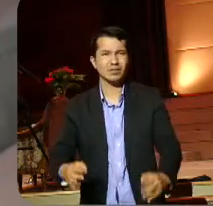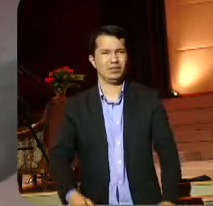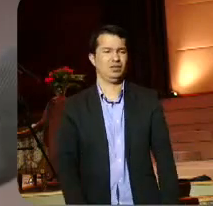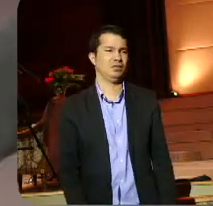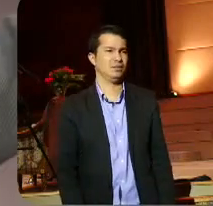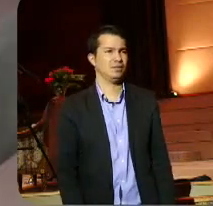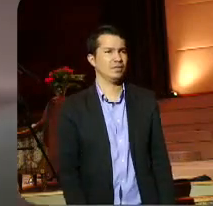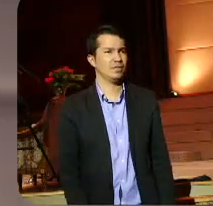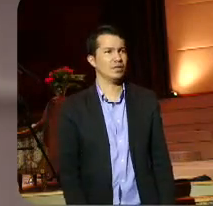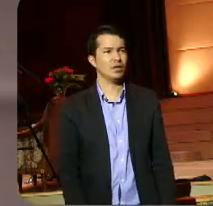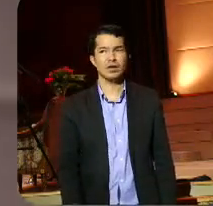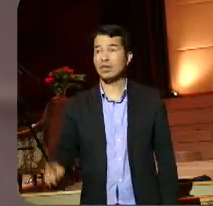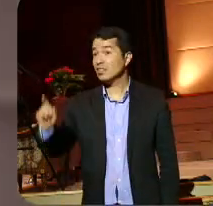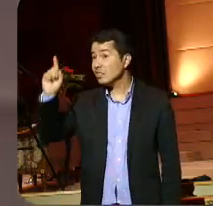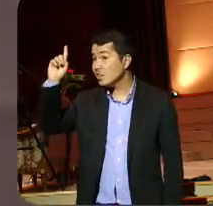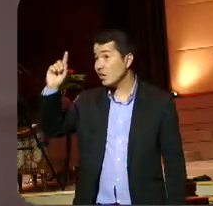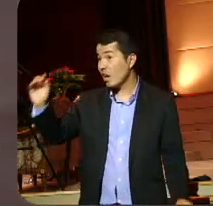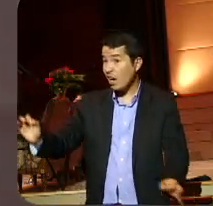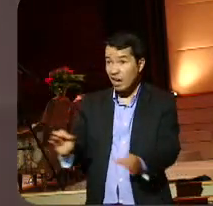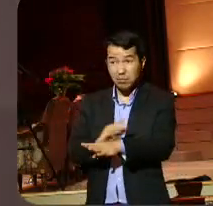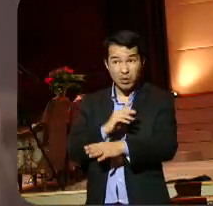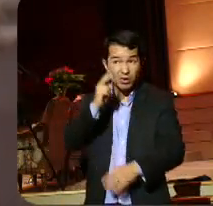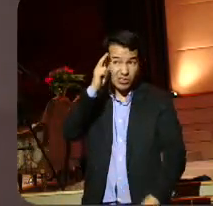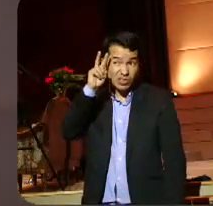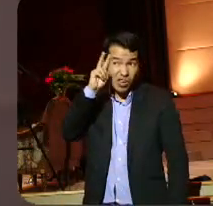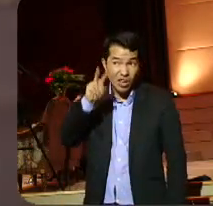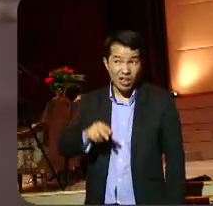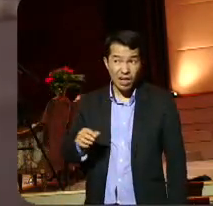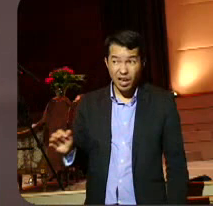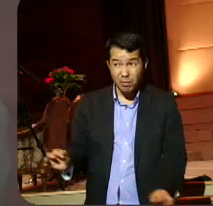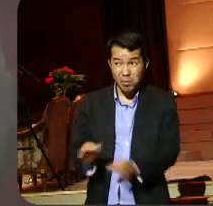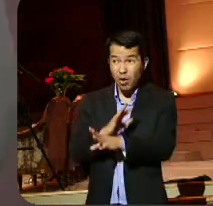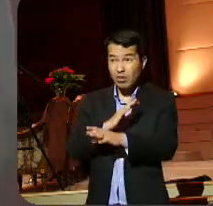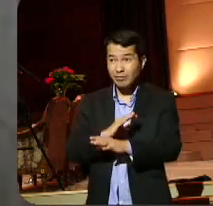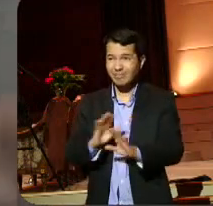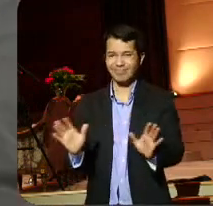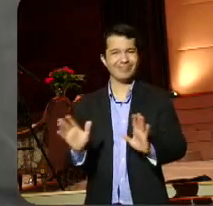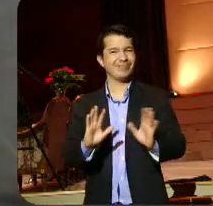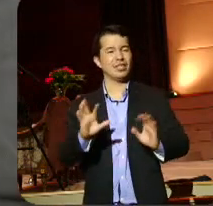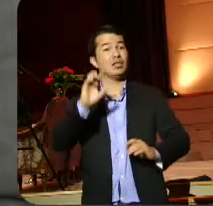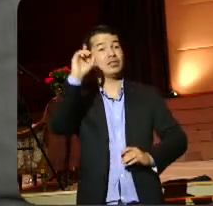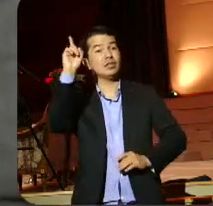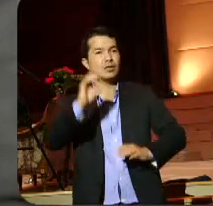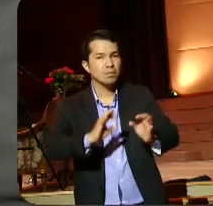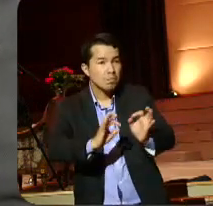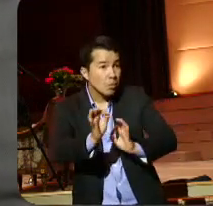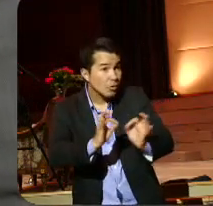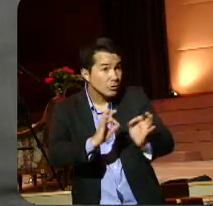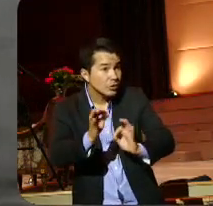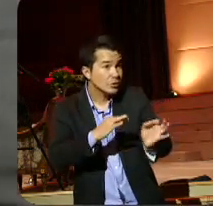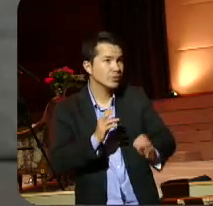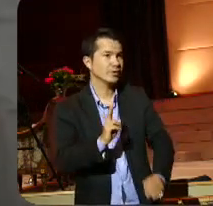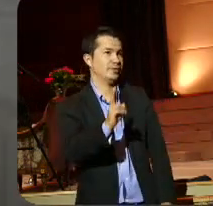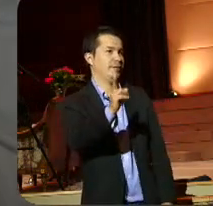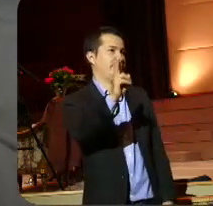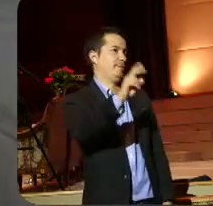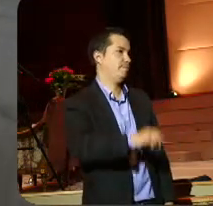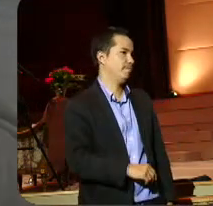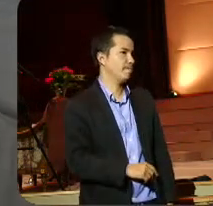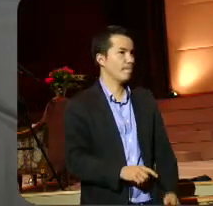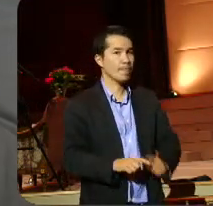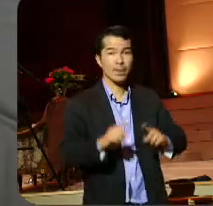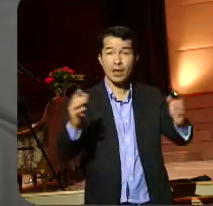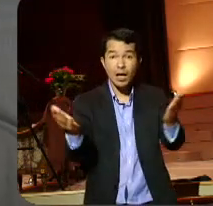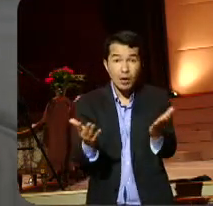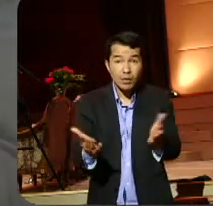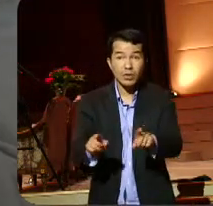não terminou de escrever a história, o Senhor não terminou os seus projetos na tua vida, mas o caminho para